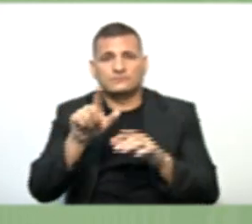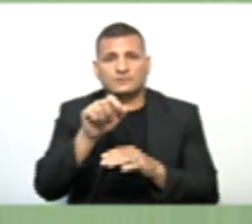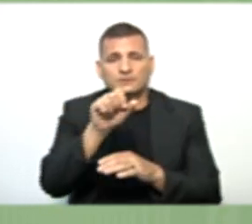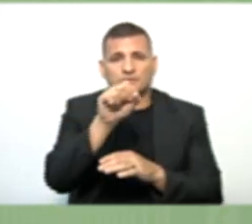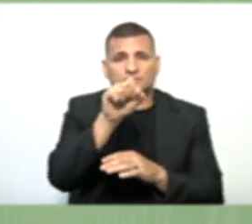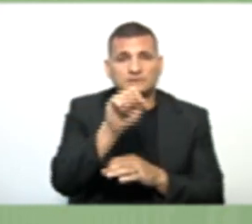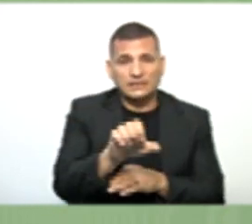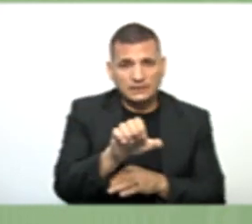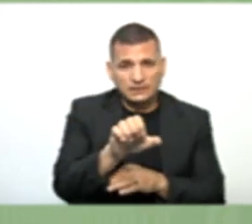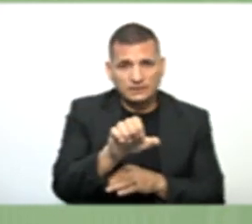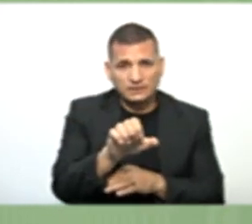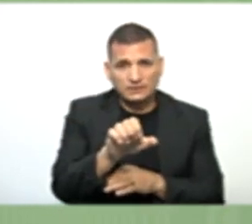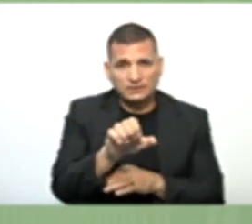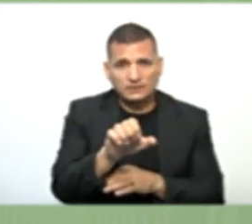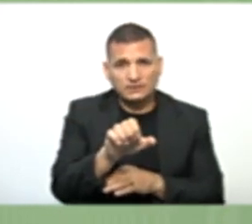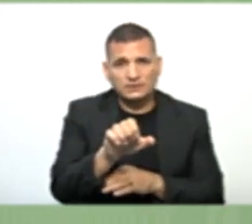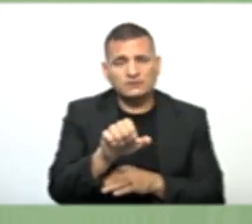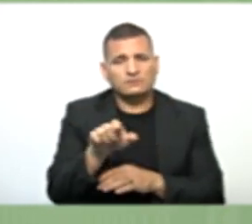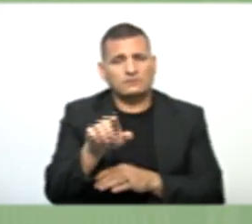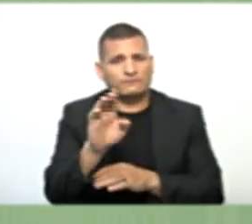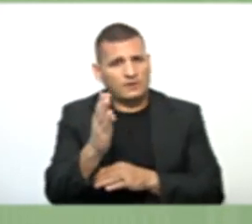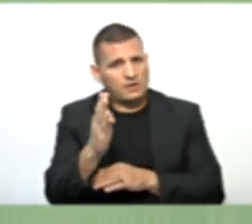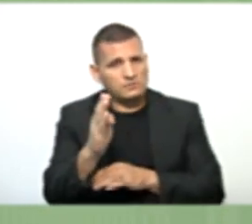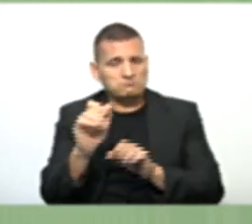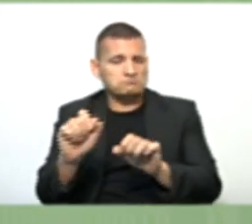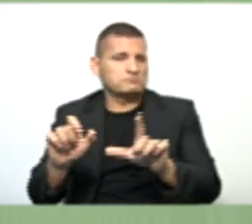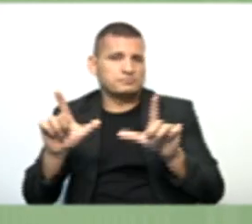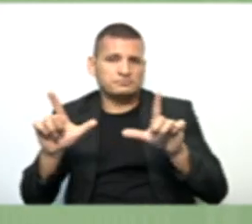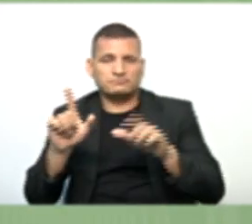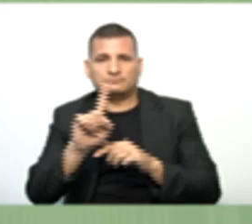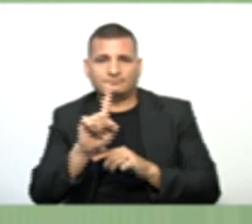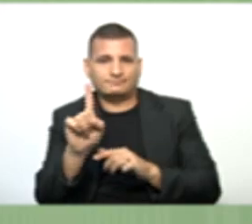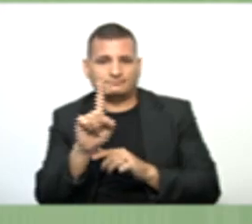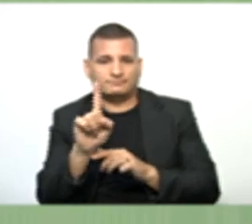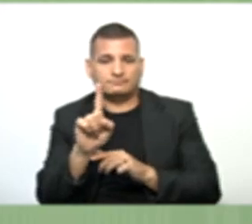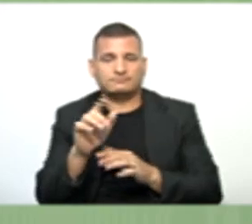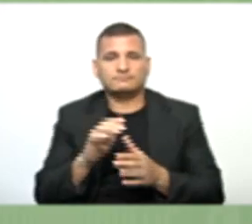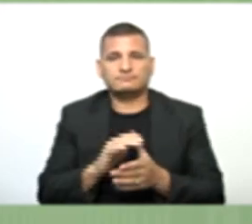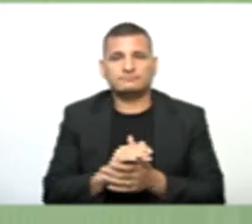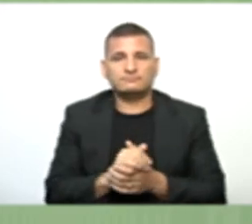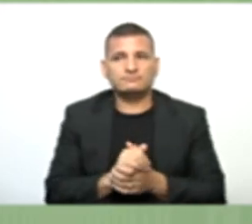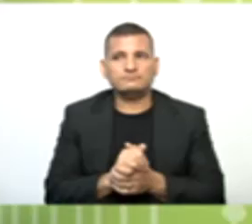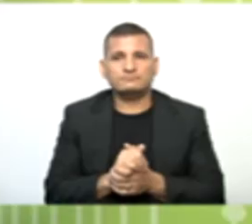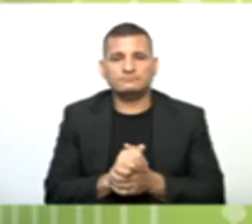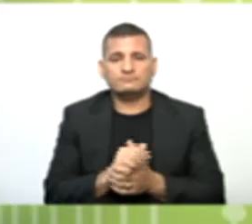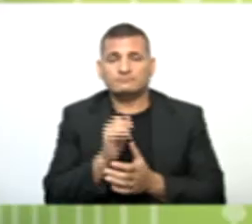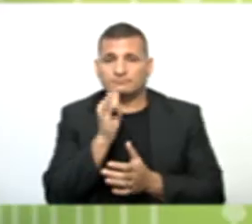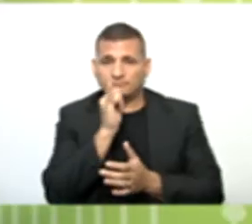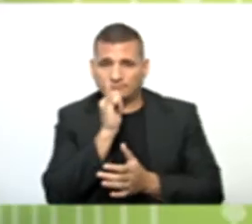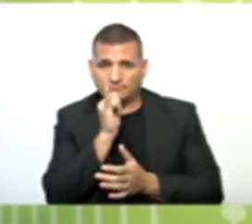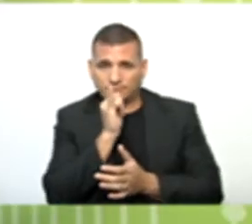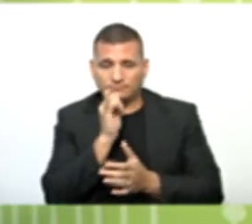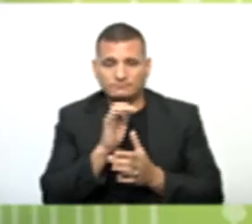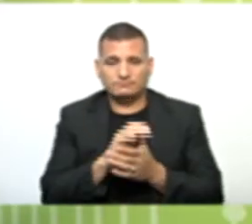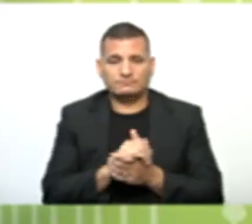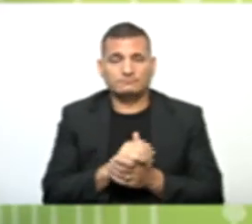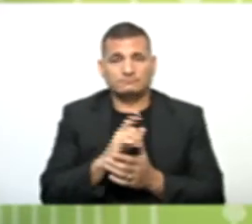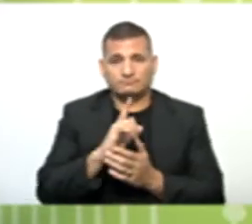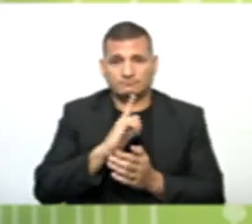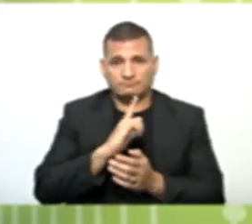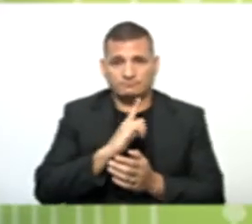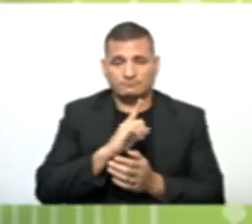será executado. Então, por exemplo, nós temos aqui o comando if dentro